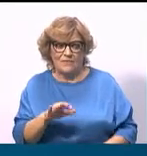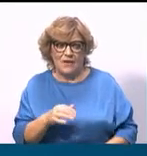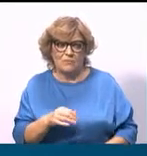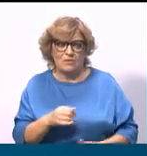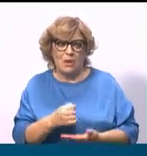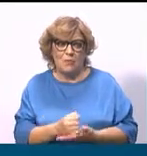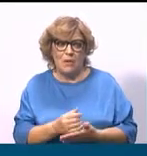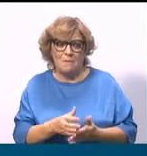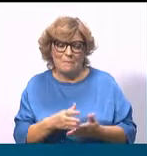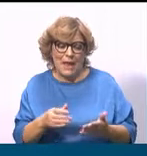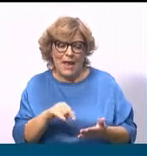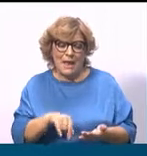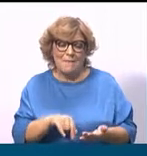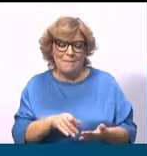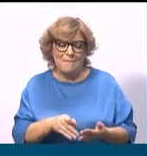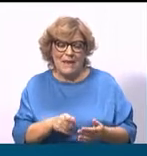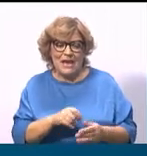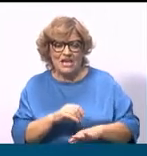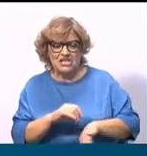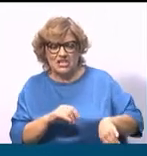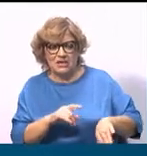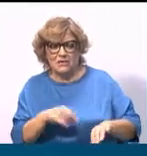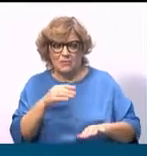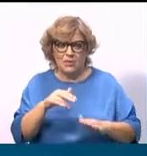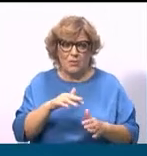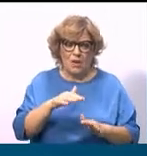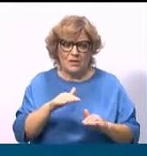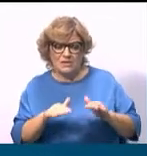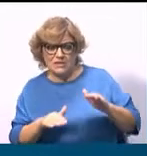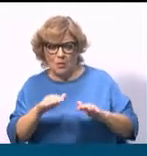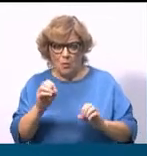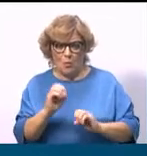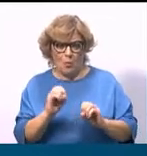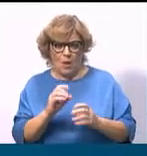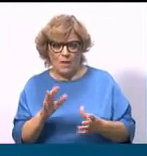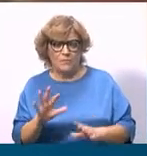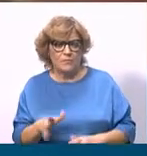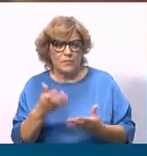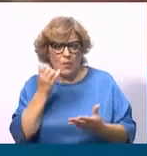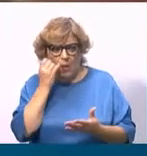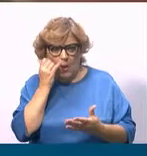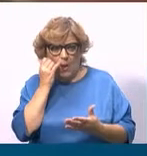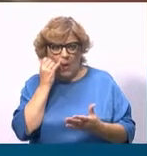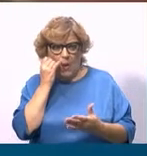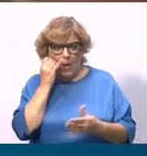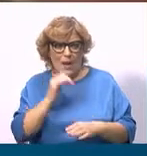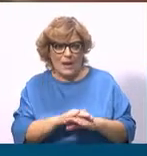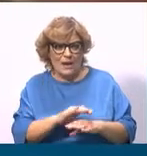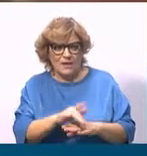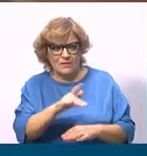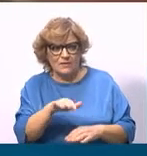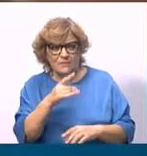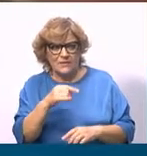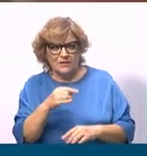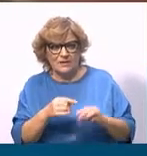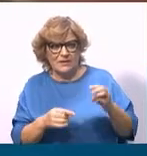mais no pé esquerdo. E daqui a pouco estamos absolutamente desequilibrados. Qual será a causa, por exemplo, deste caso, em que havia